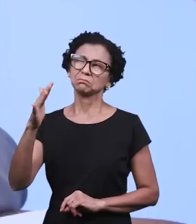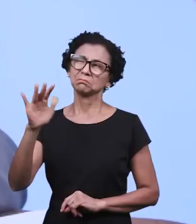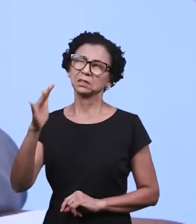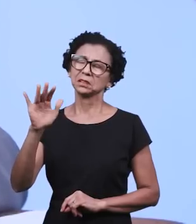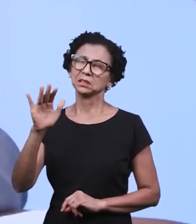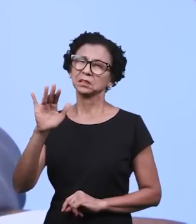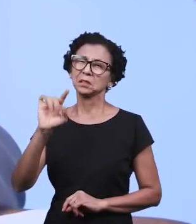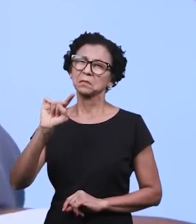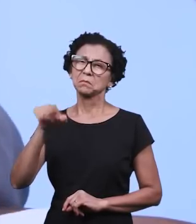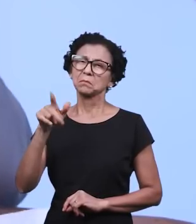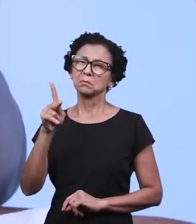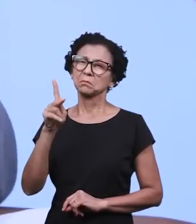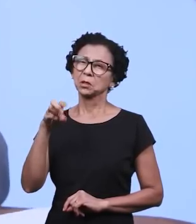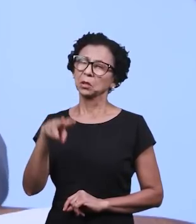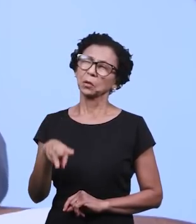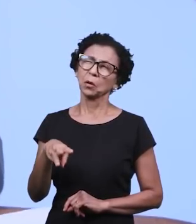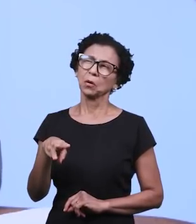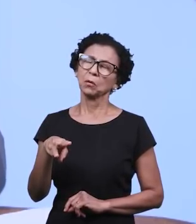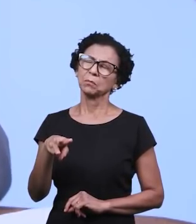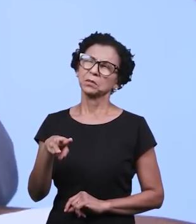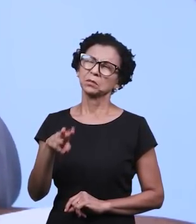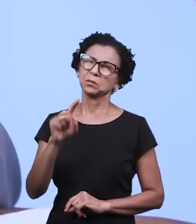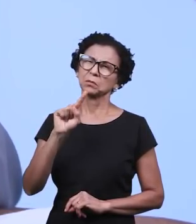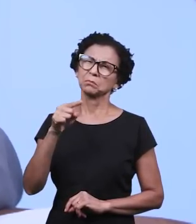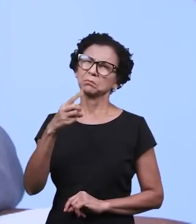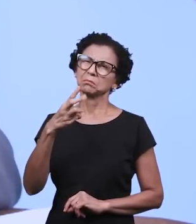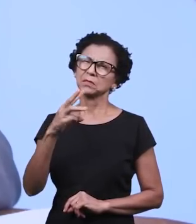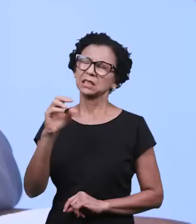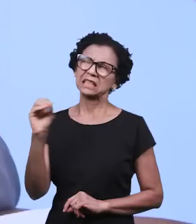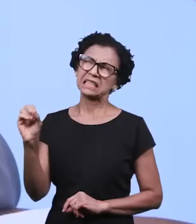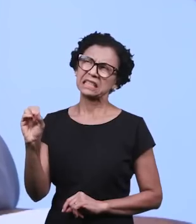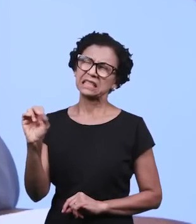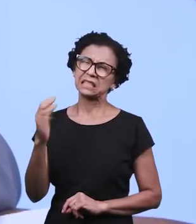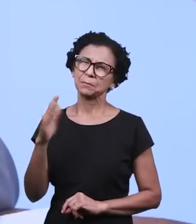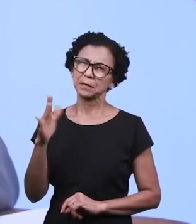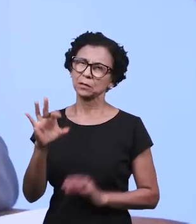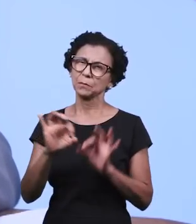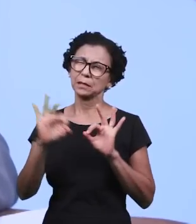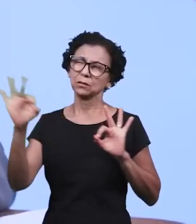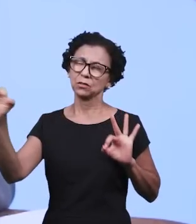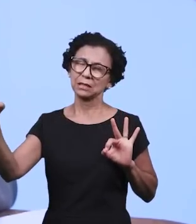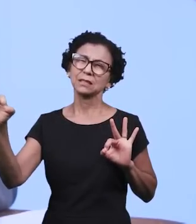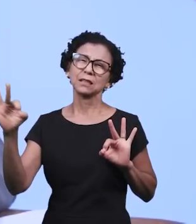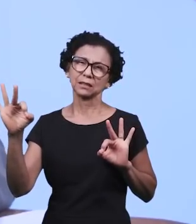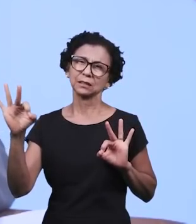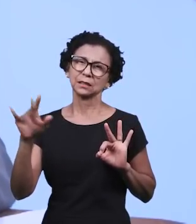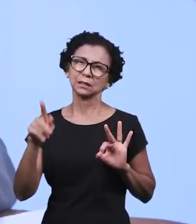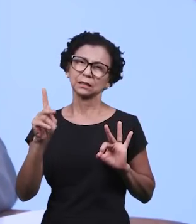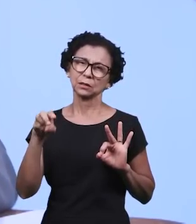a Canaã. Eles tinham intenção de ir a Canaã. Creio que o professor Vinícius vai falar a respeito disso.